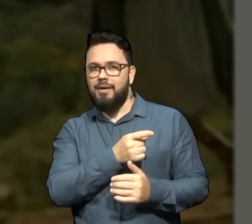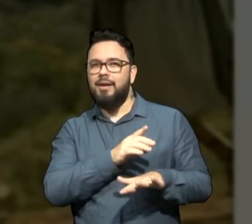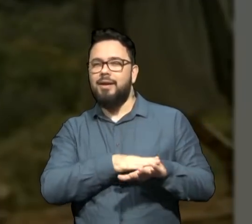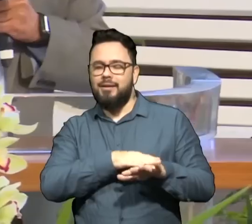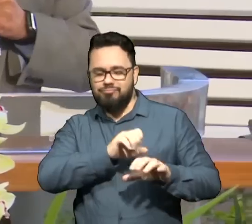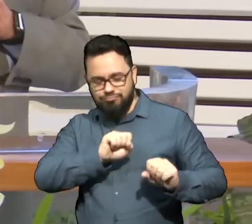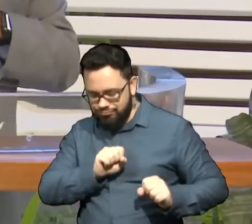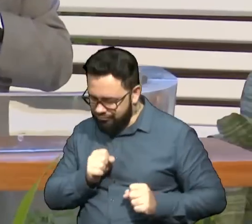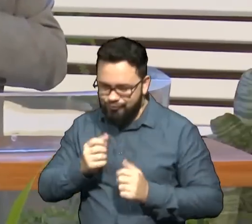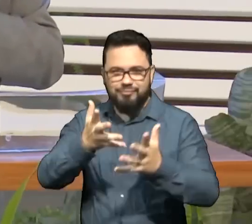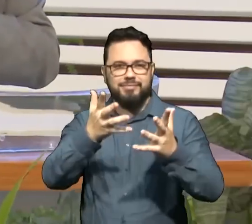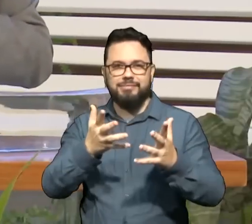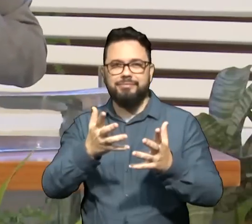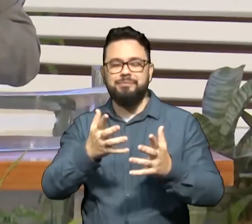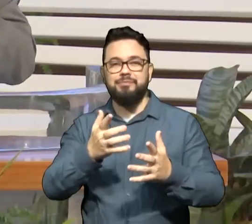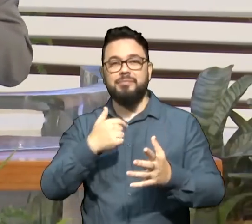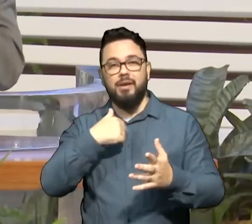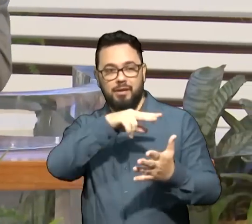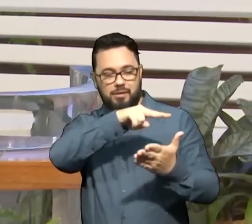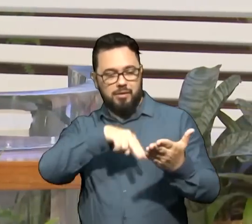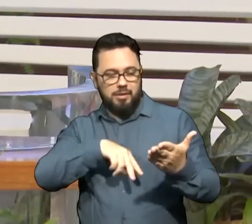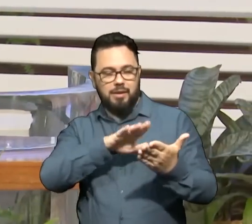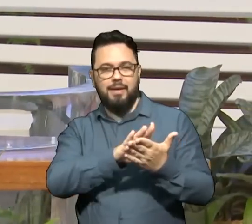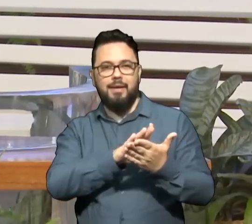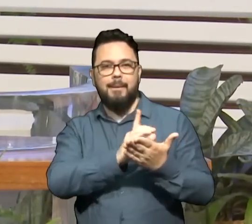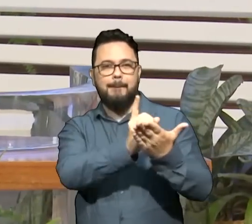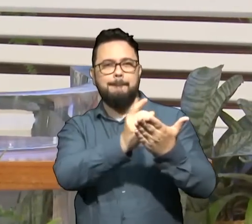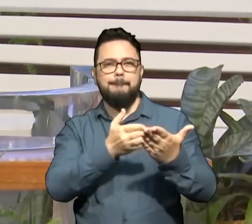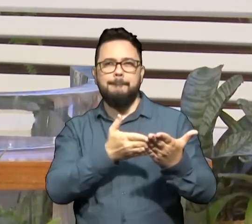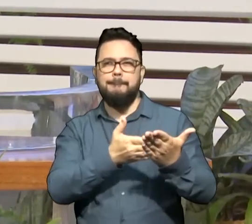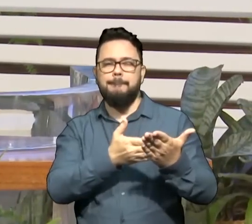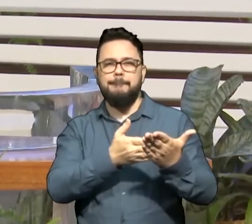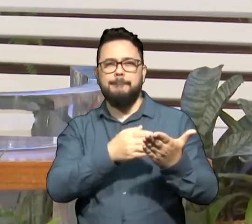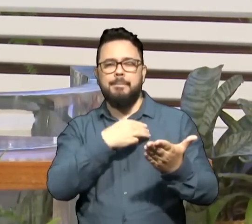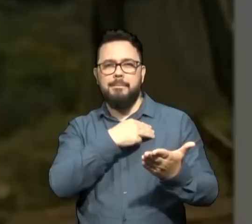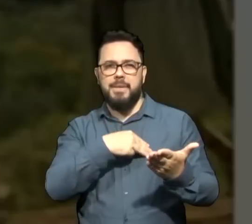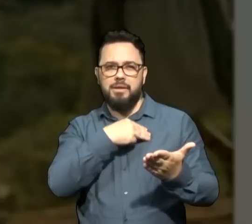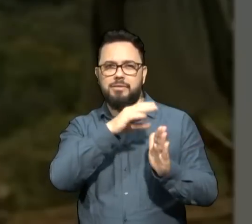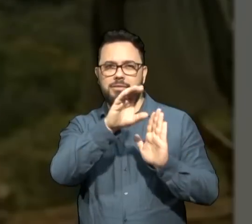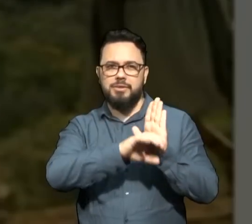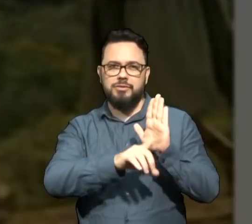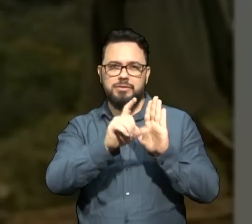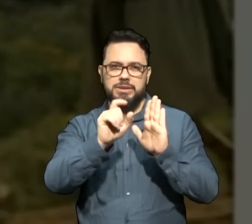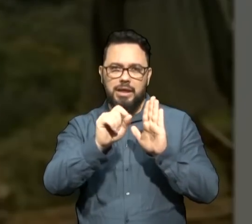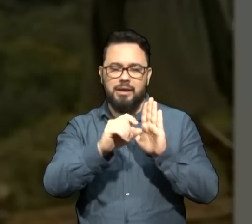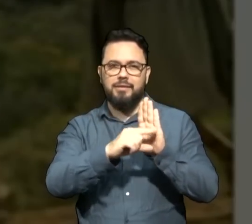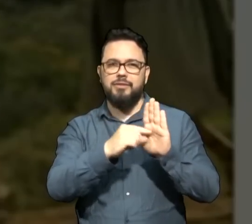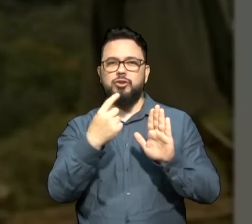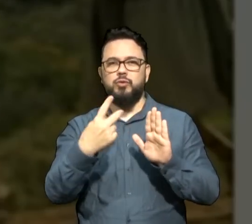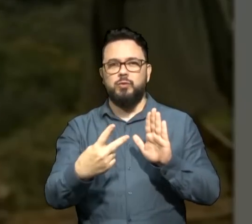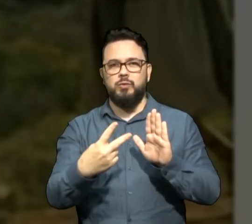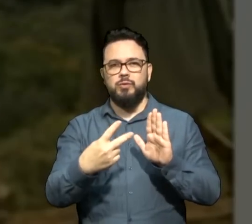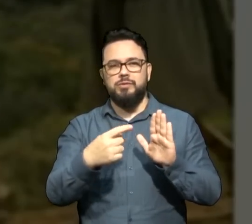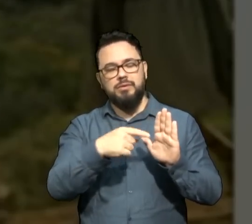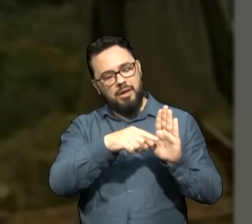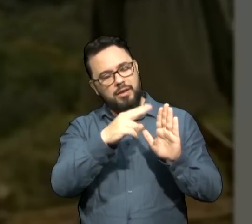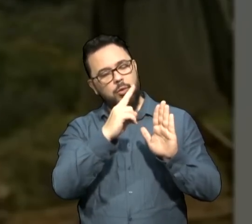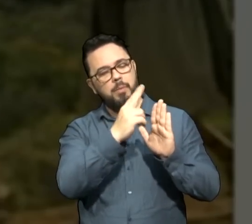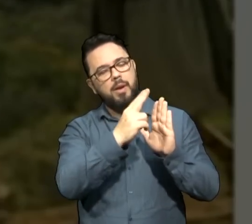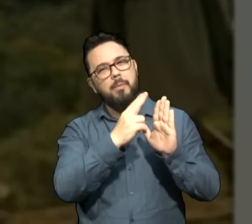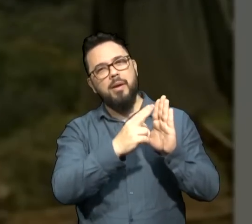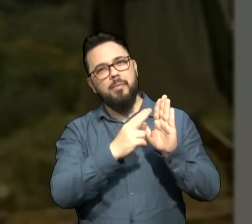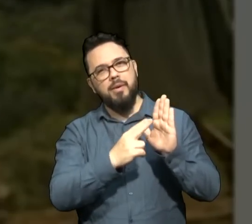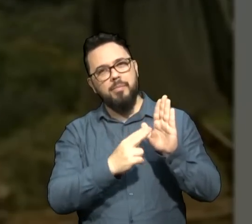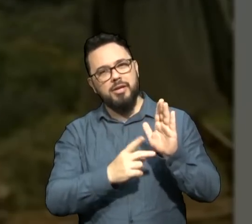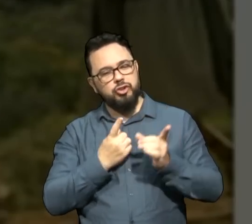também se eu ler o que diz a Bíblia em Mateus Capítulo 10 verso do lá fala o nome dos discípulos e diz